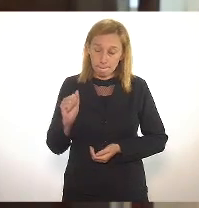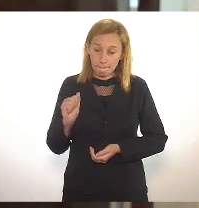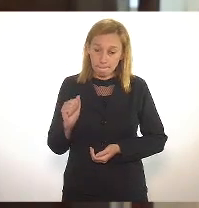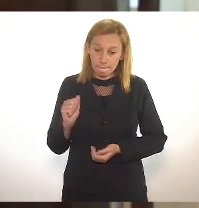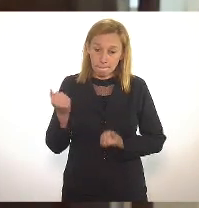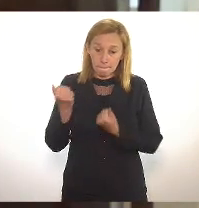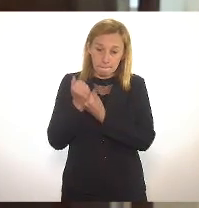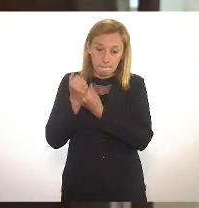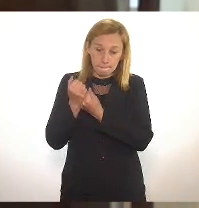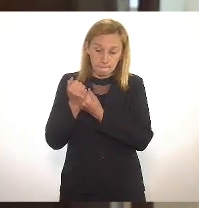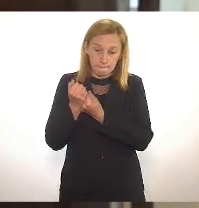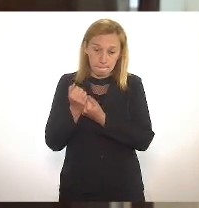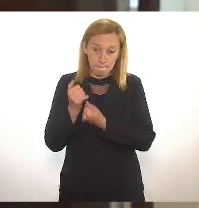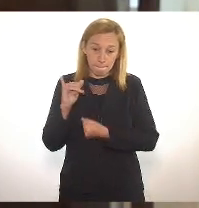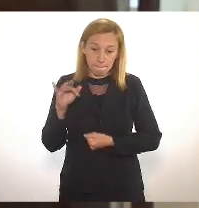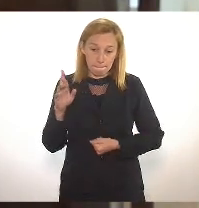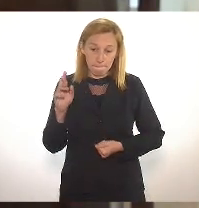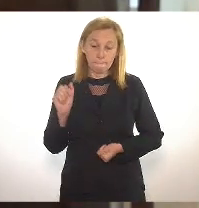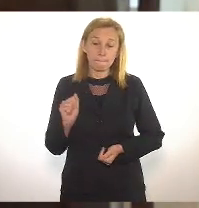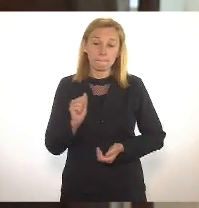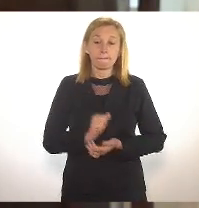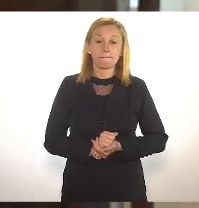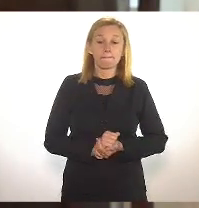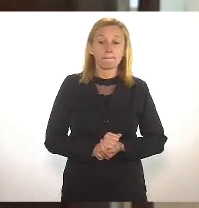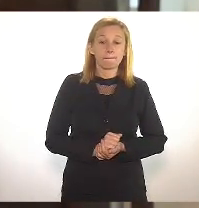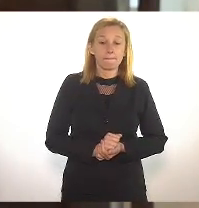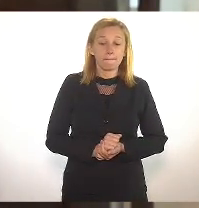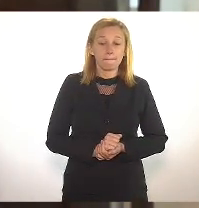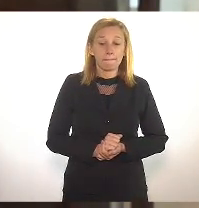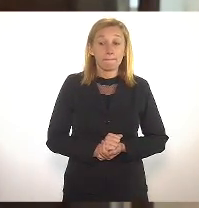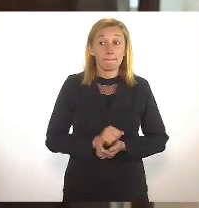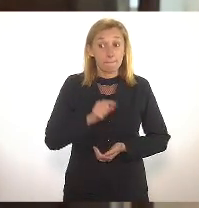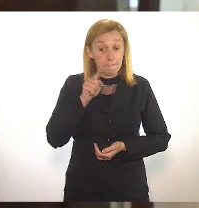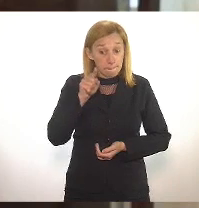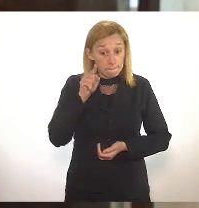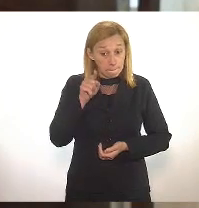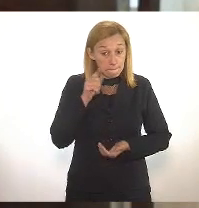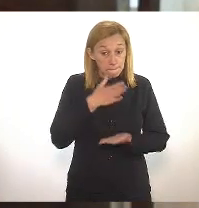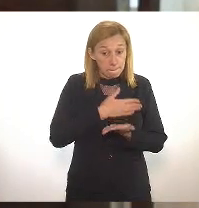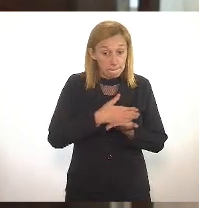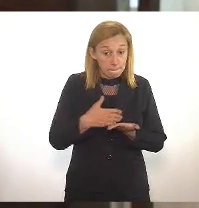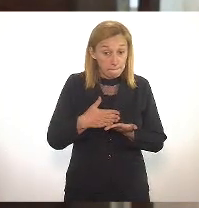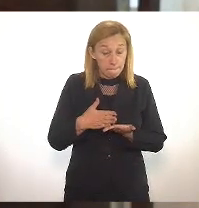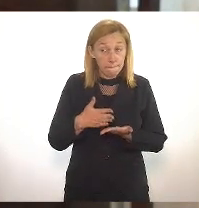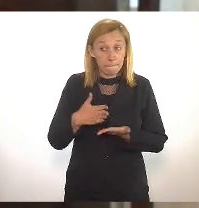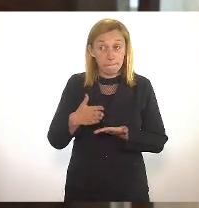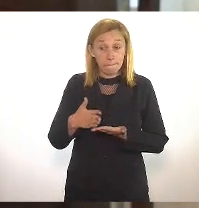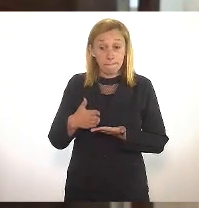apoiou a Hillary, ela inicialmente era a favorita.